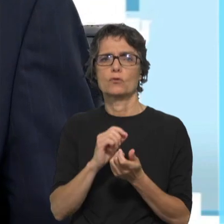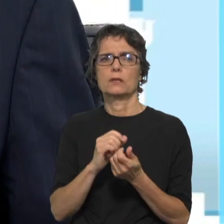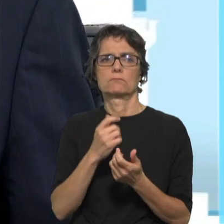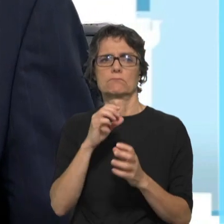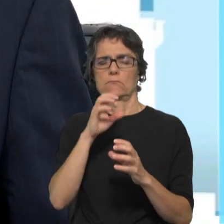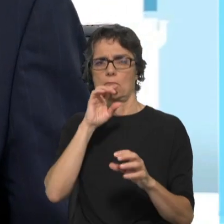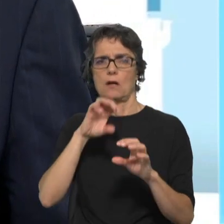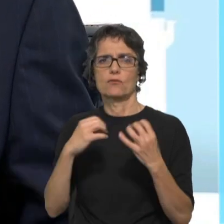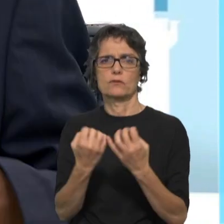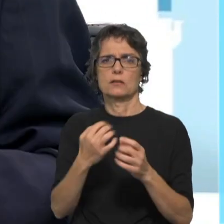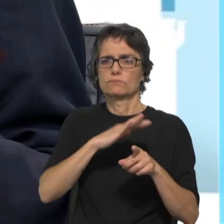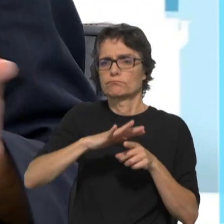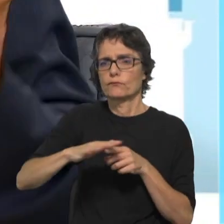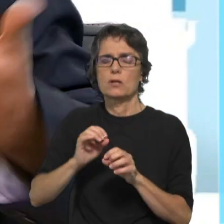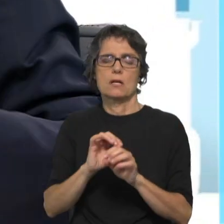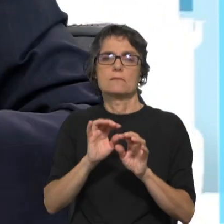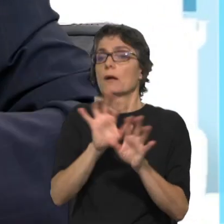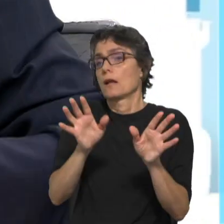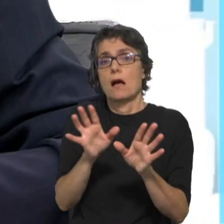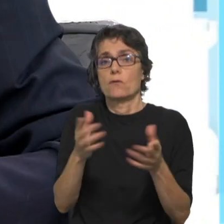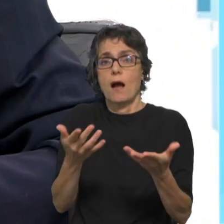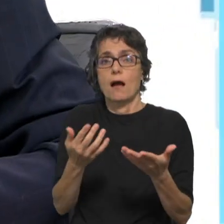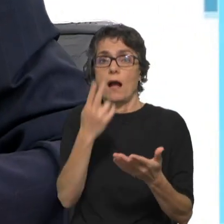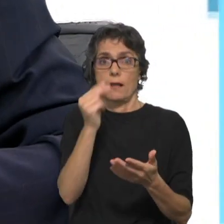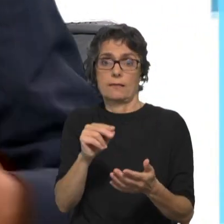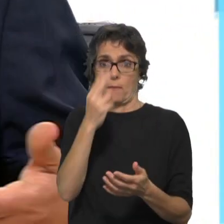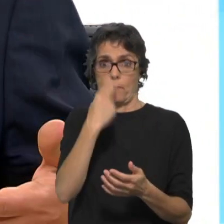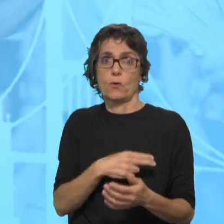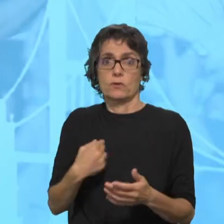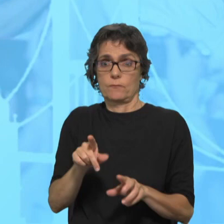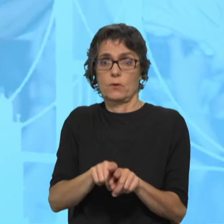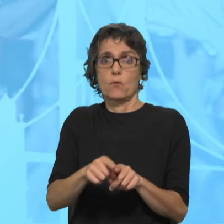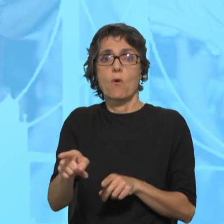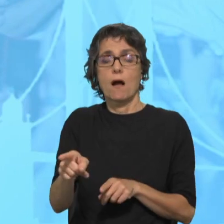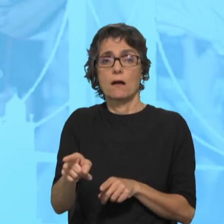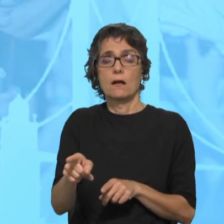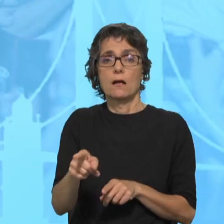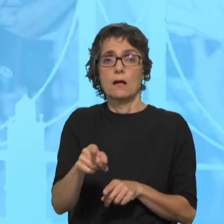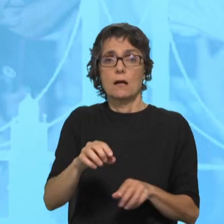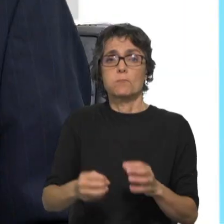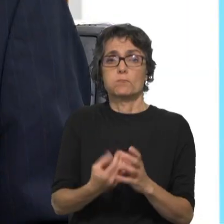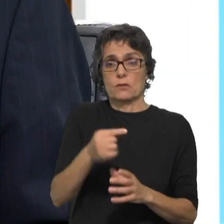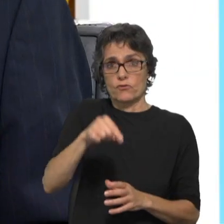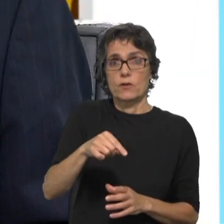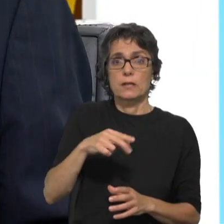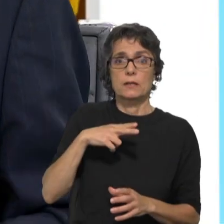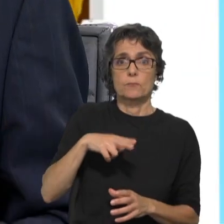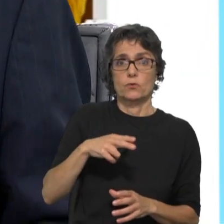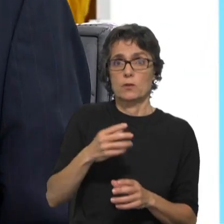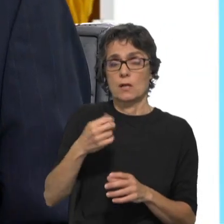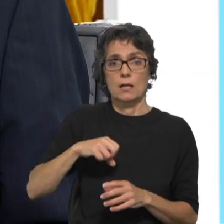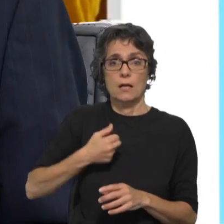houve influências externas, como, quer dizer, o cristianismo também não é originário da Península Ibérica, como é evidente, não é? Portanto,